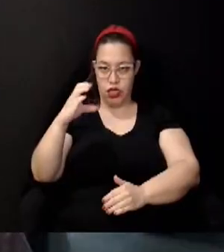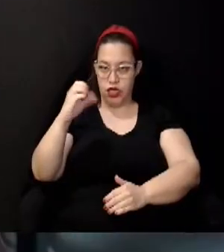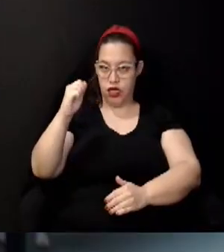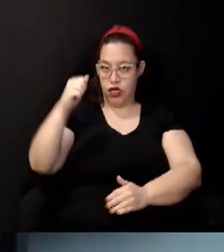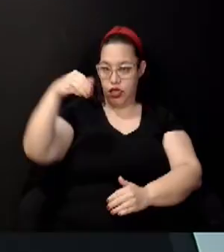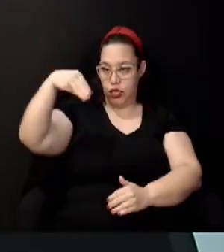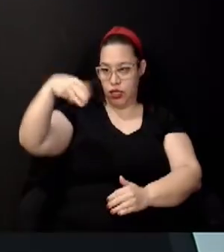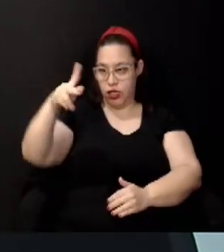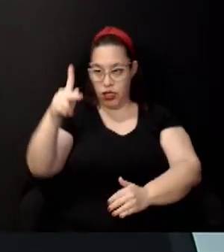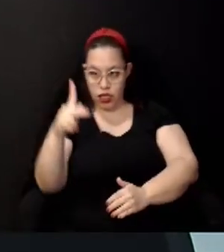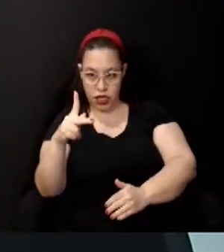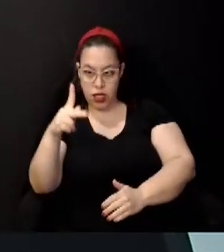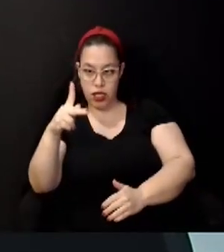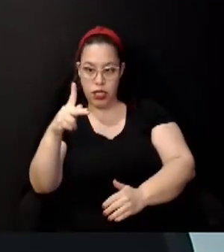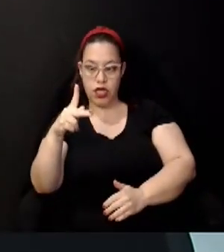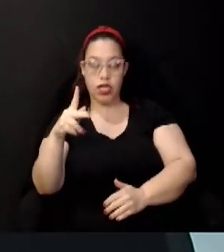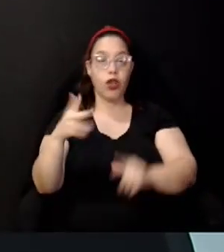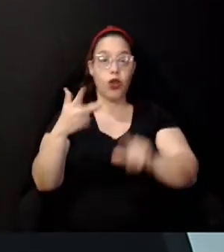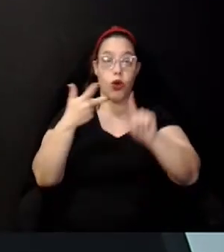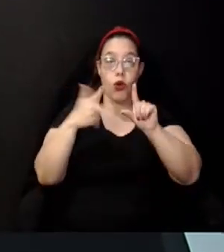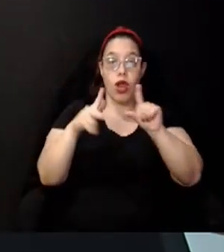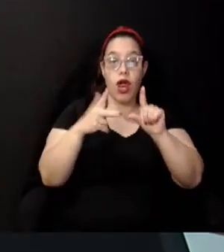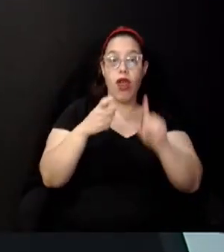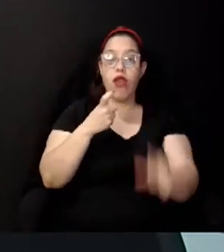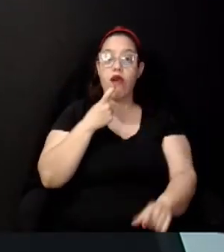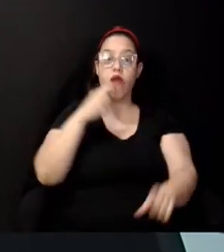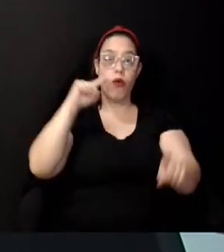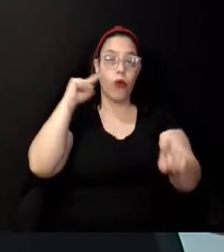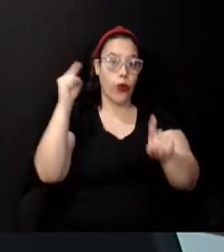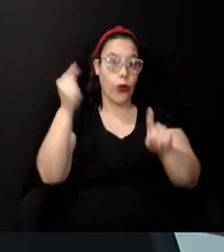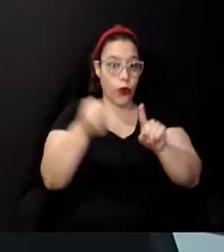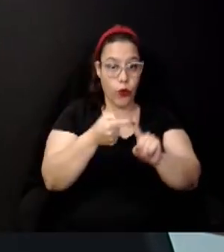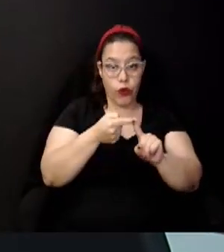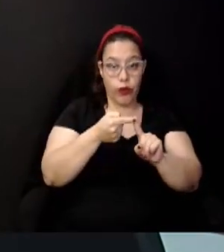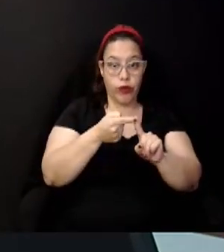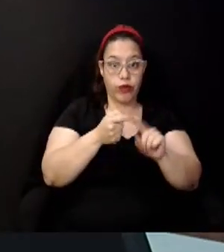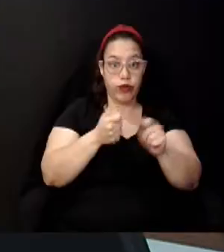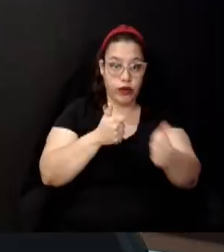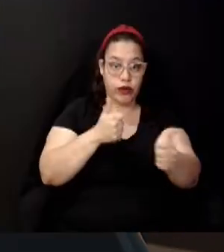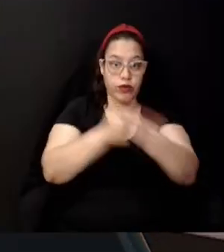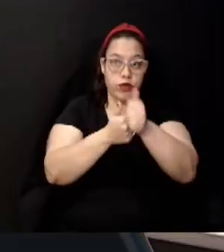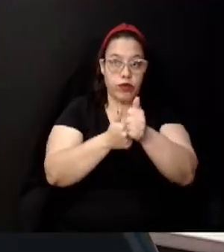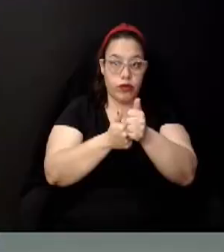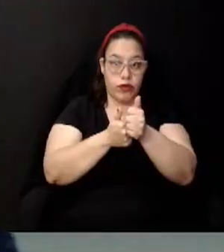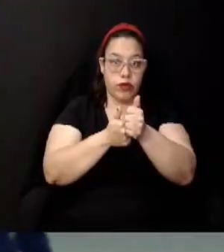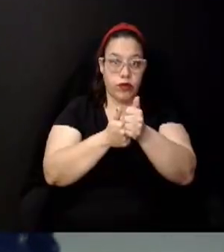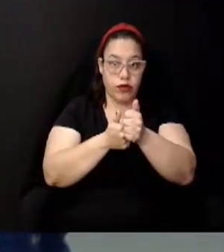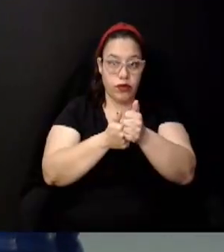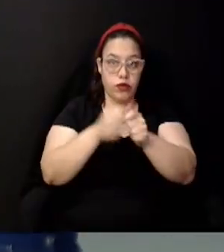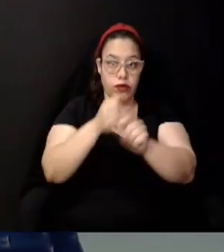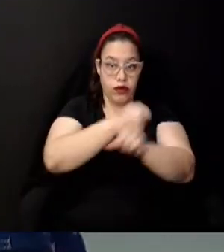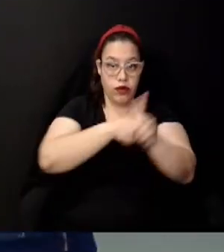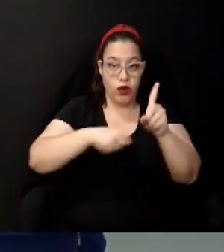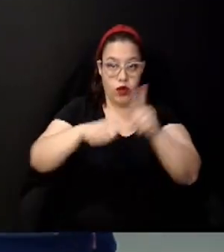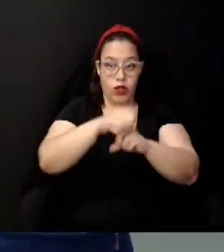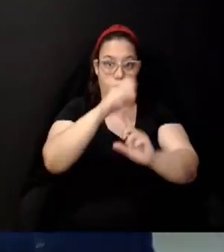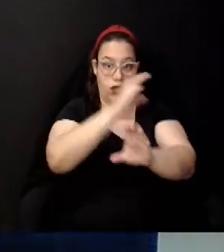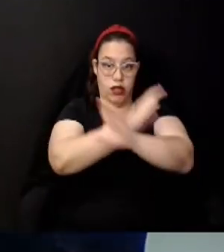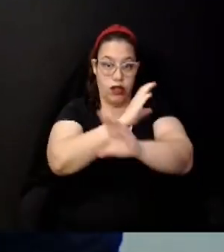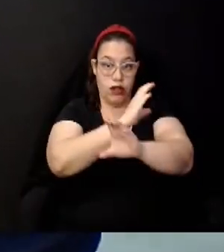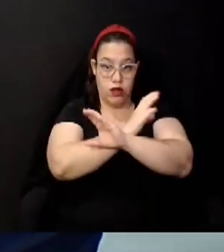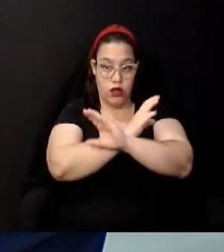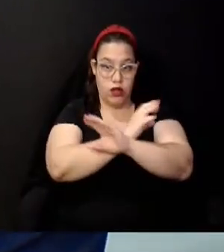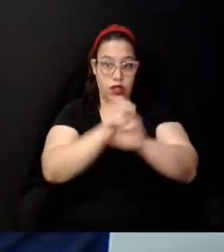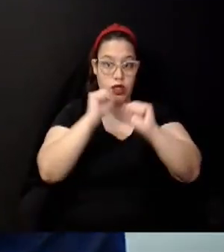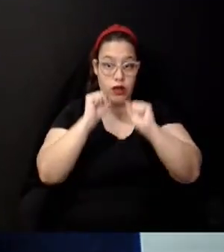de Campinas, e tem como objetivo aproximar a Câmara da sociedade civil. Para que isso aconteça,